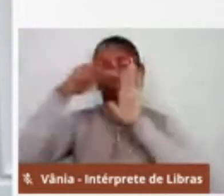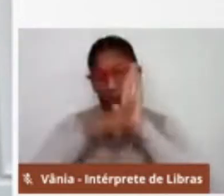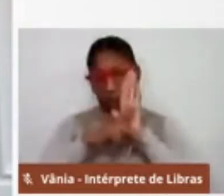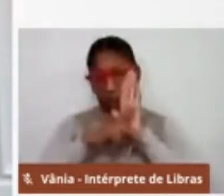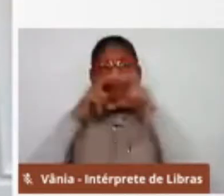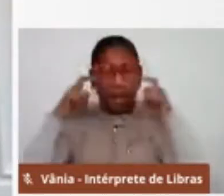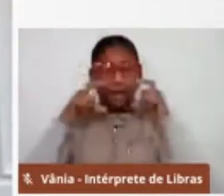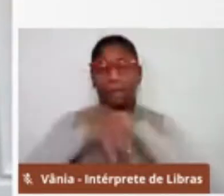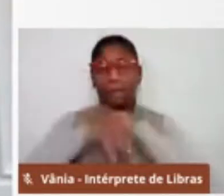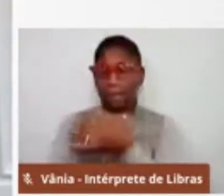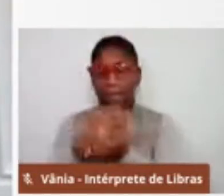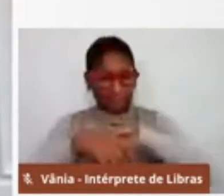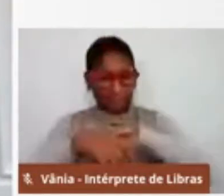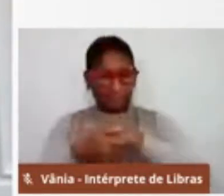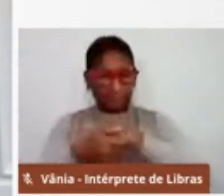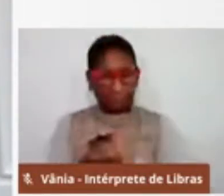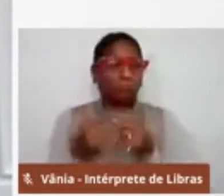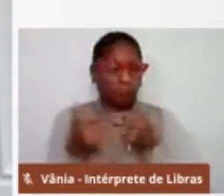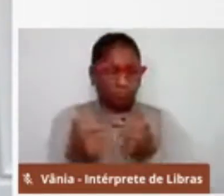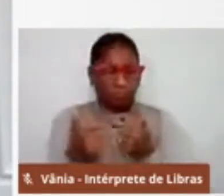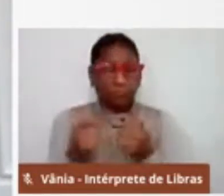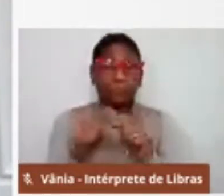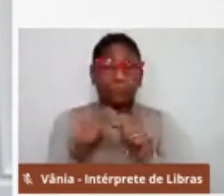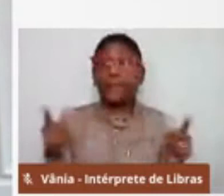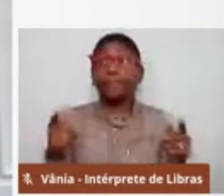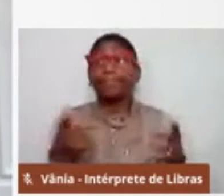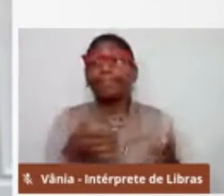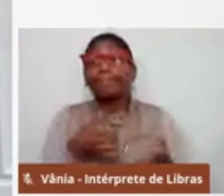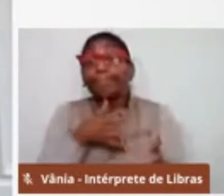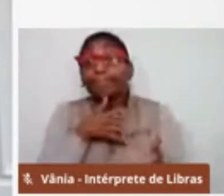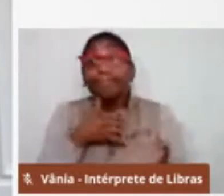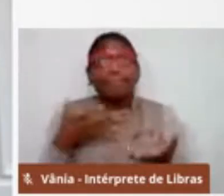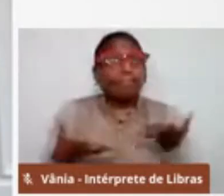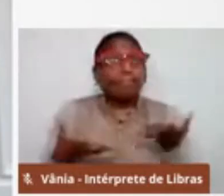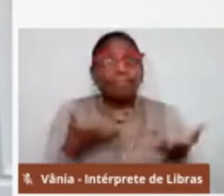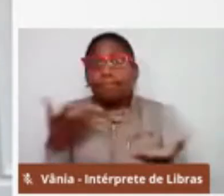máscara, higienizando as mãos. Infelizmente, né, em algum momento,